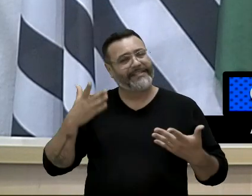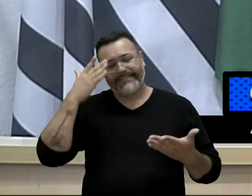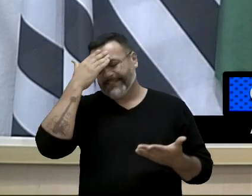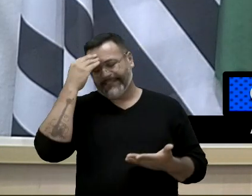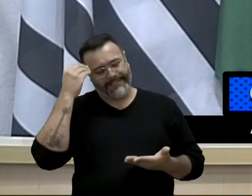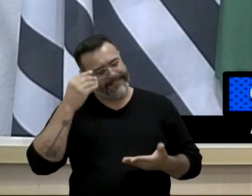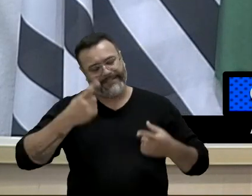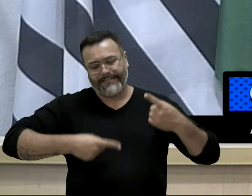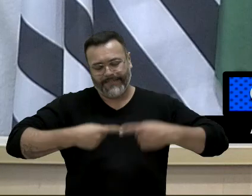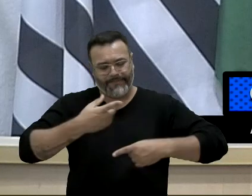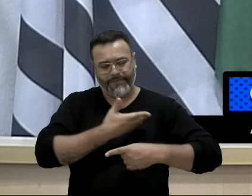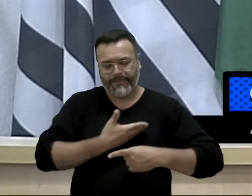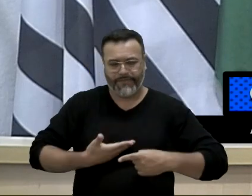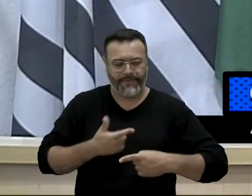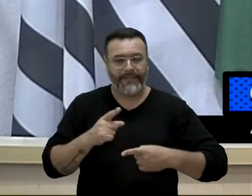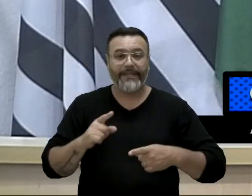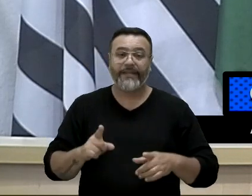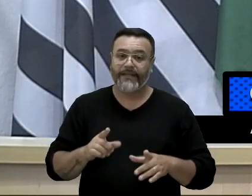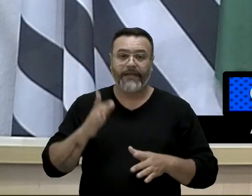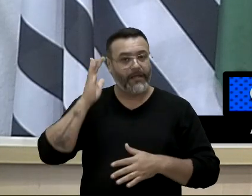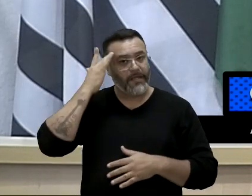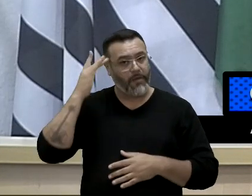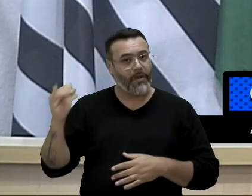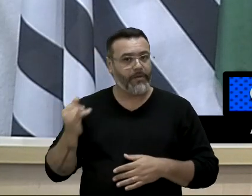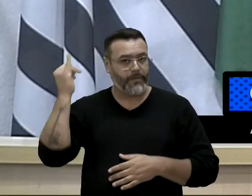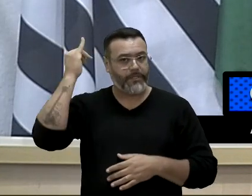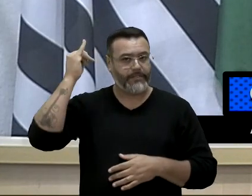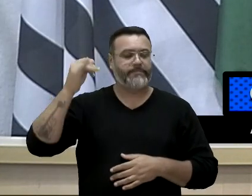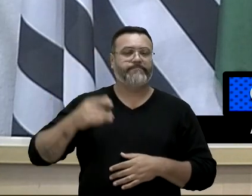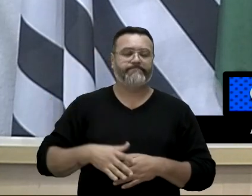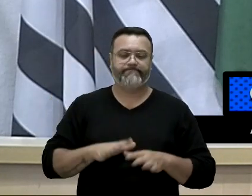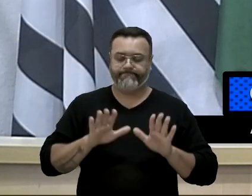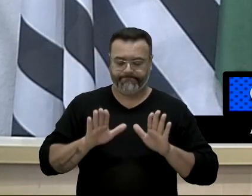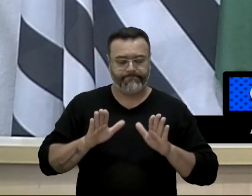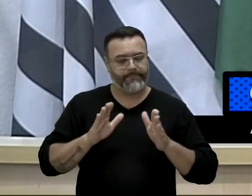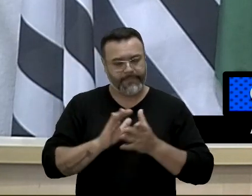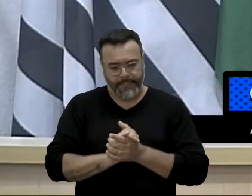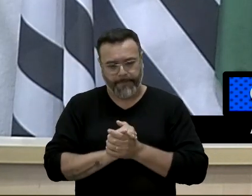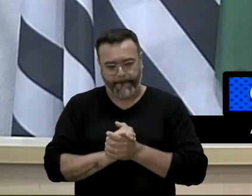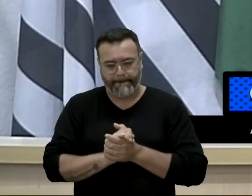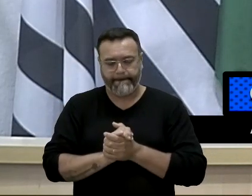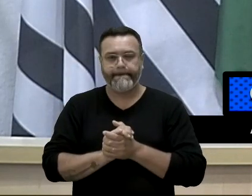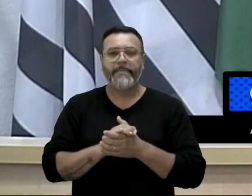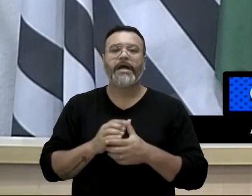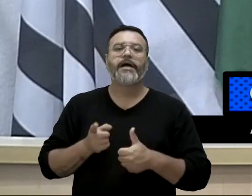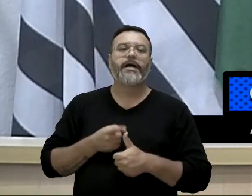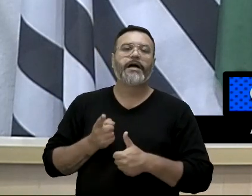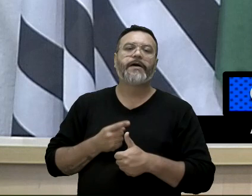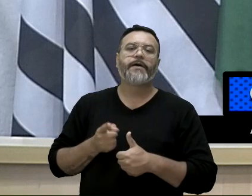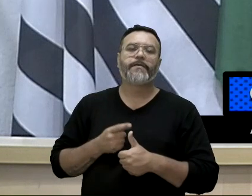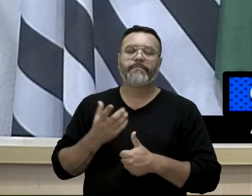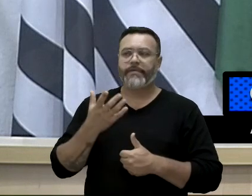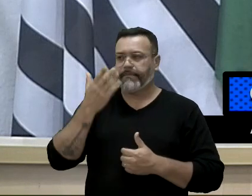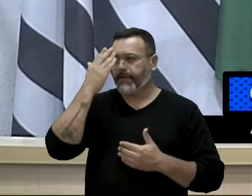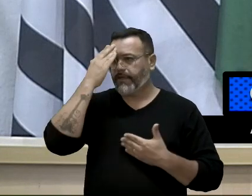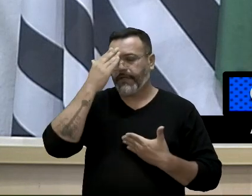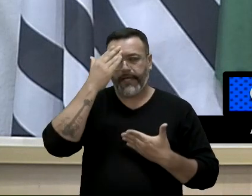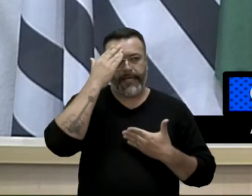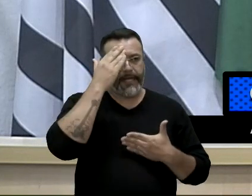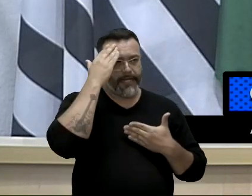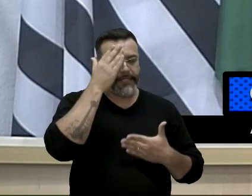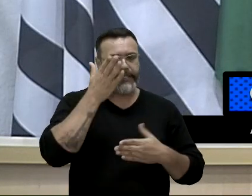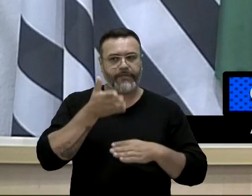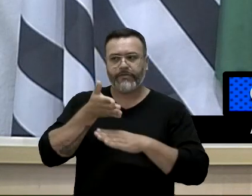públicas, que eu acho fundamental. Bom, primeiramente queria agradecer a presença de todas aqui, em especial a